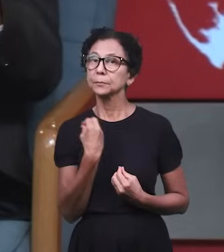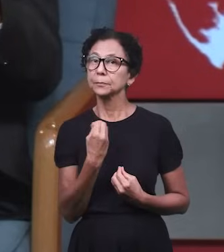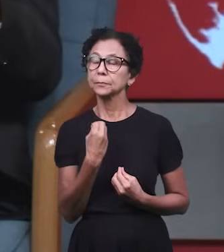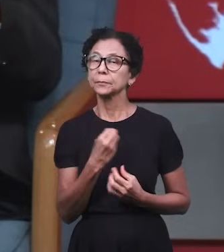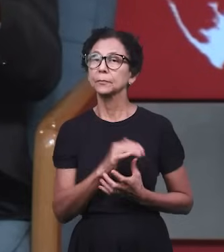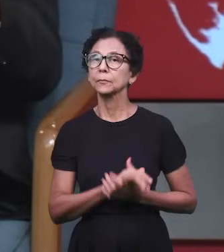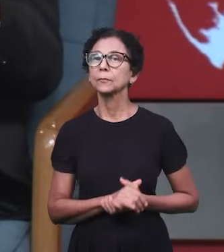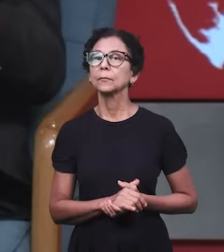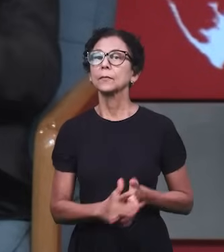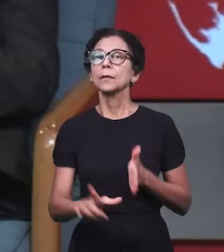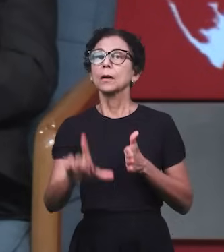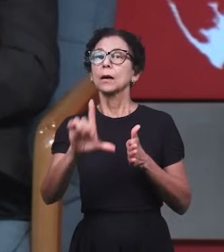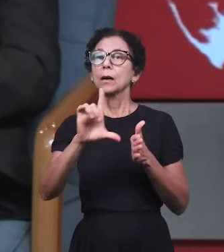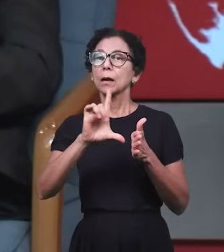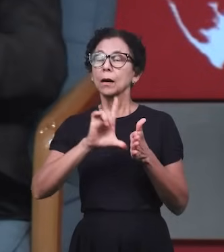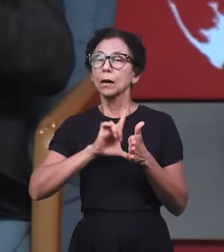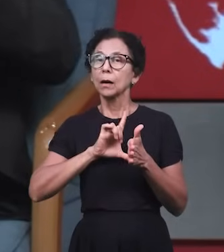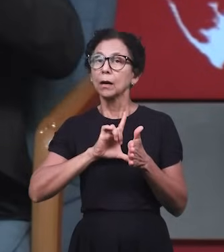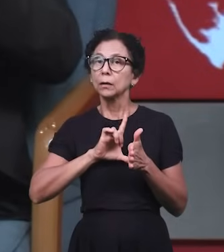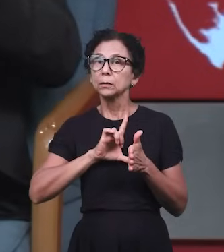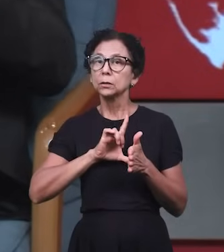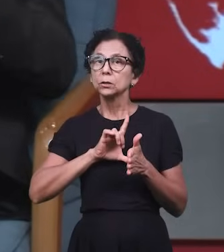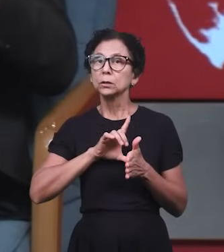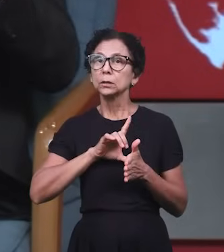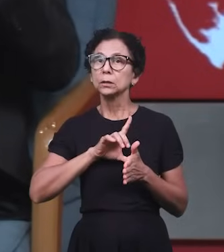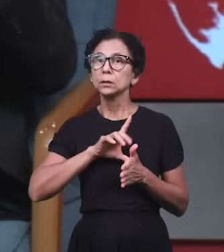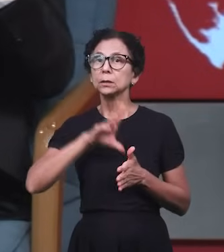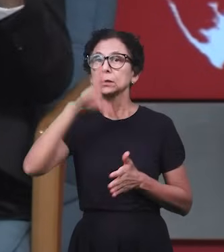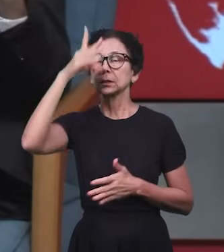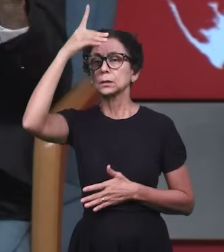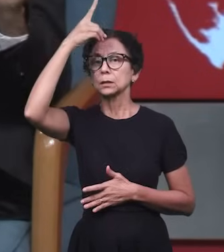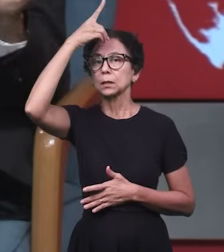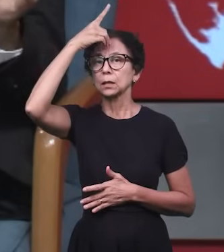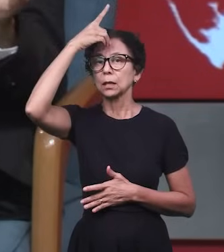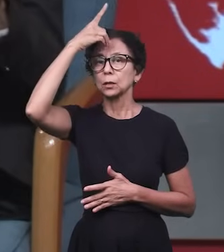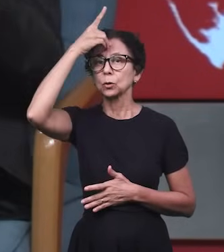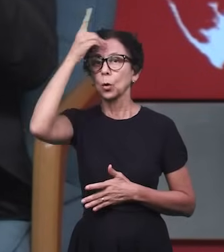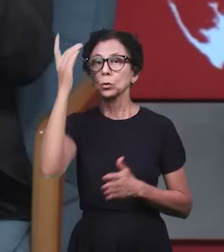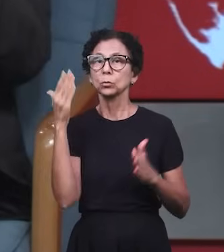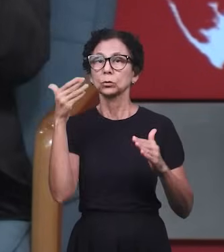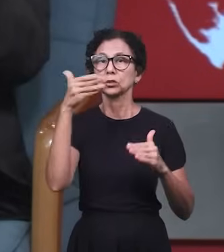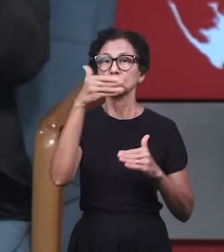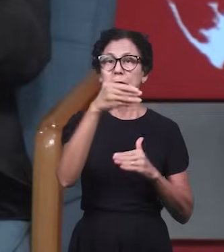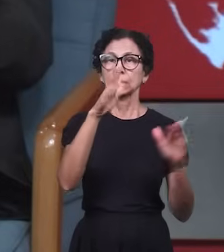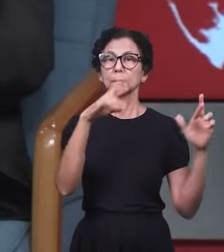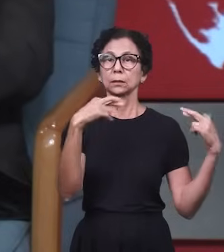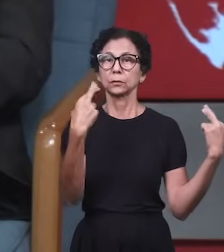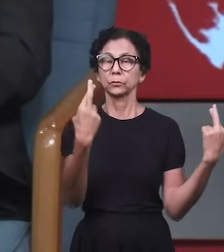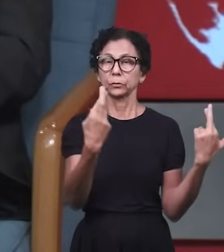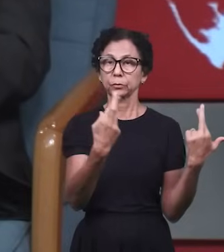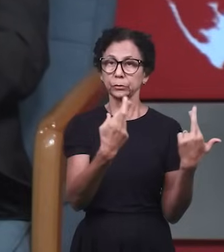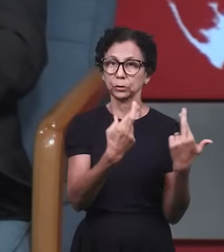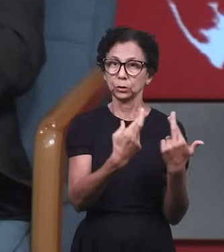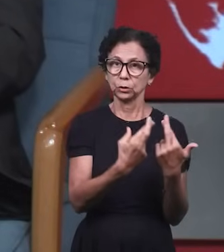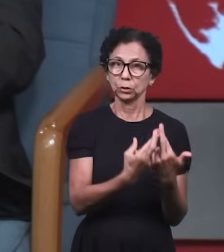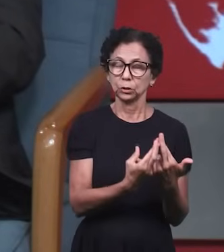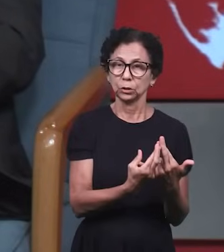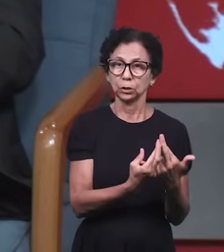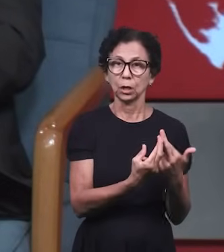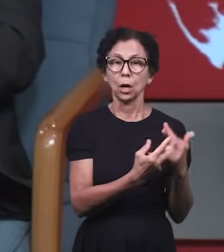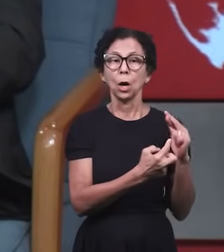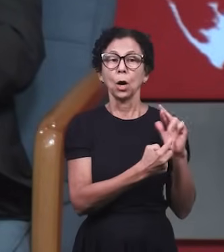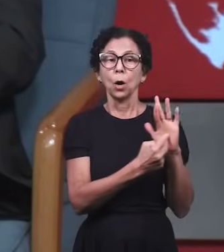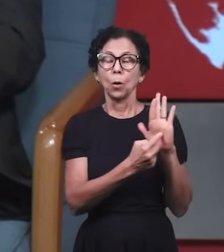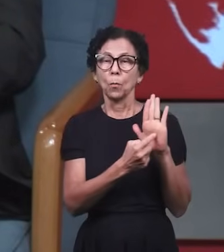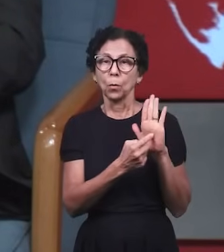trazidos naquela reunião e ali eles fossem discernidos e interpretados para depois